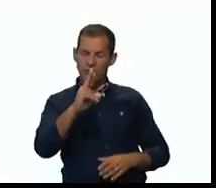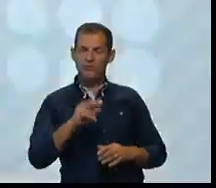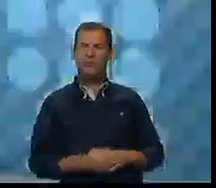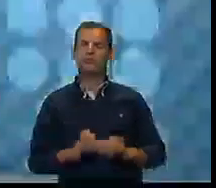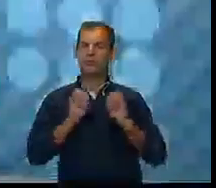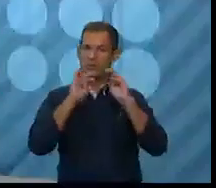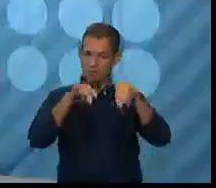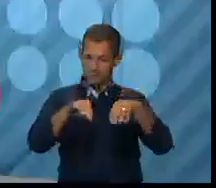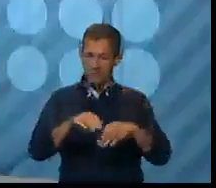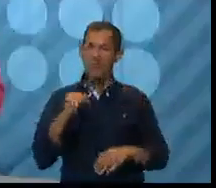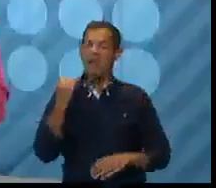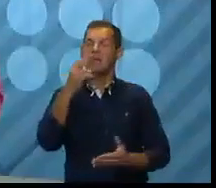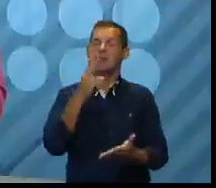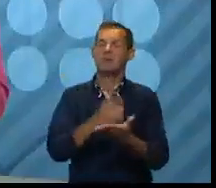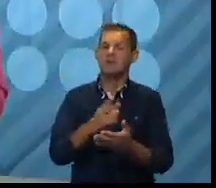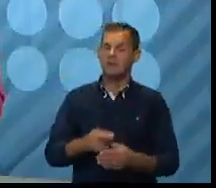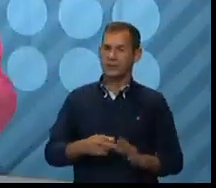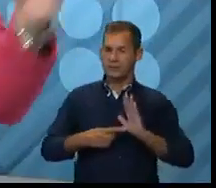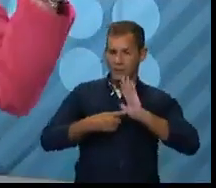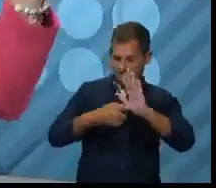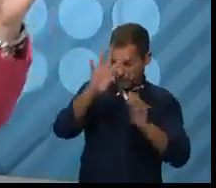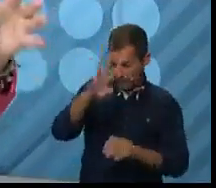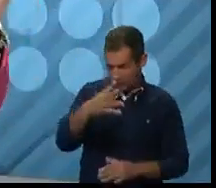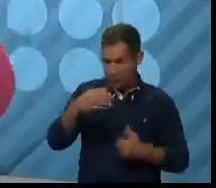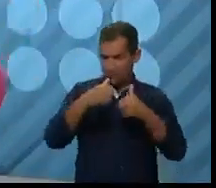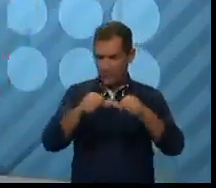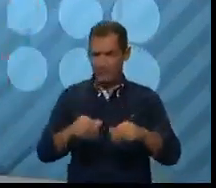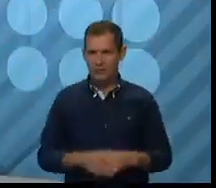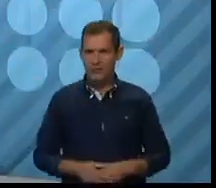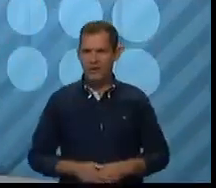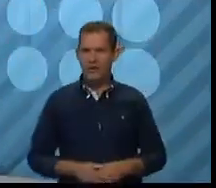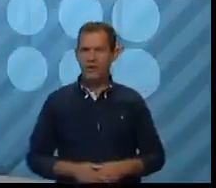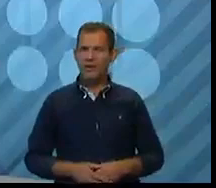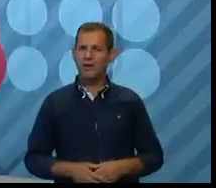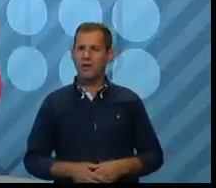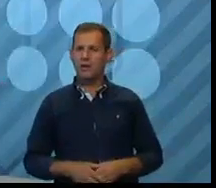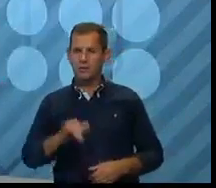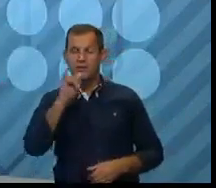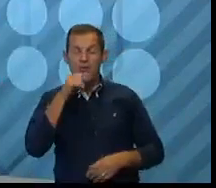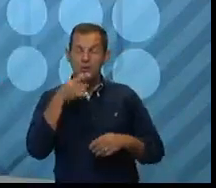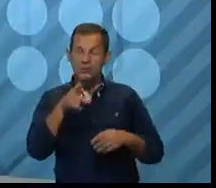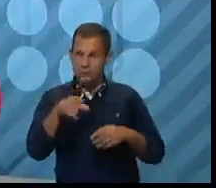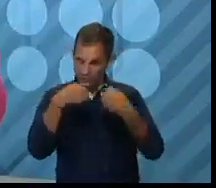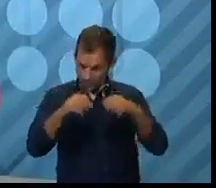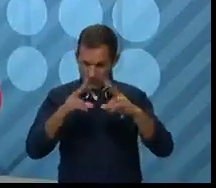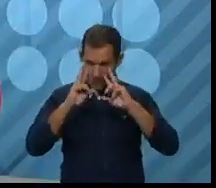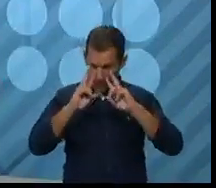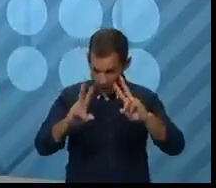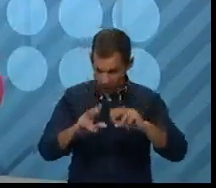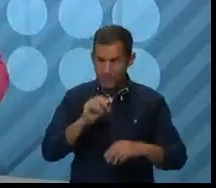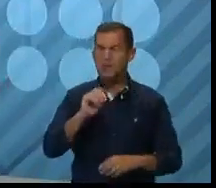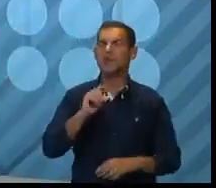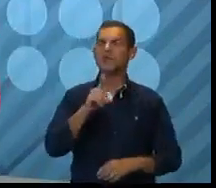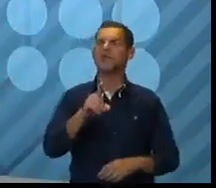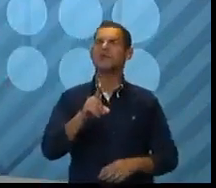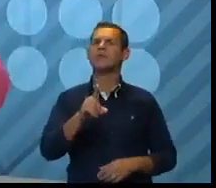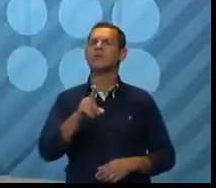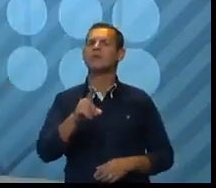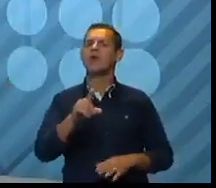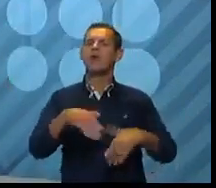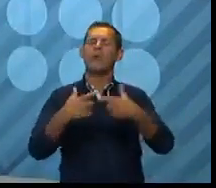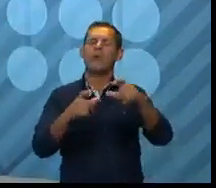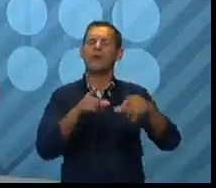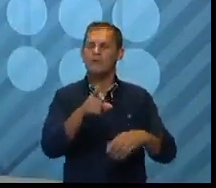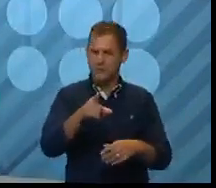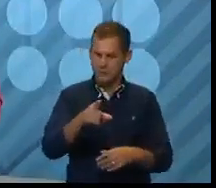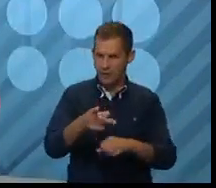resultado final. Então, a importância da representação gráfica ela está nesses casos. Você precisa visualizar o que você está, qual área